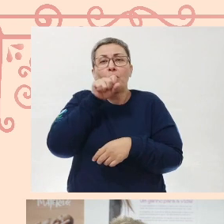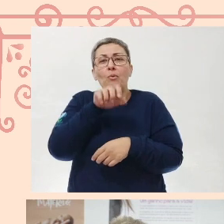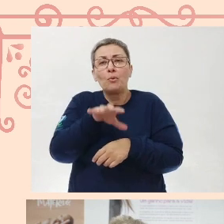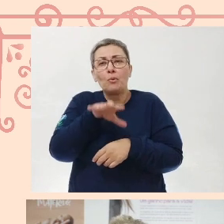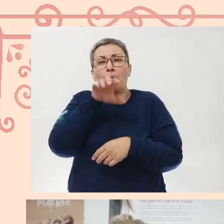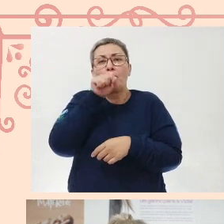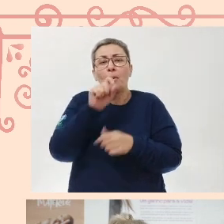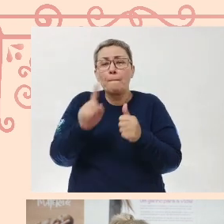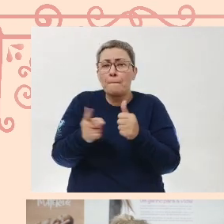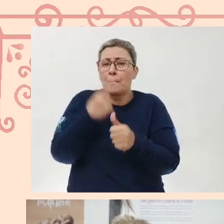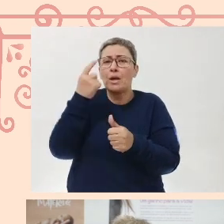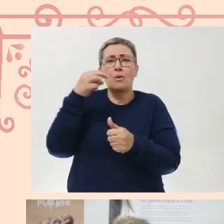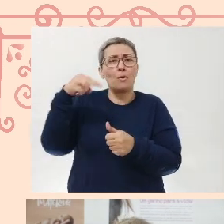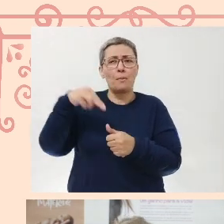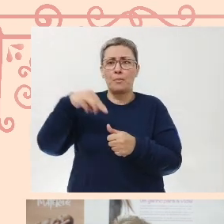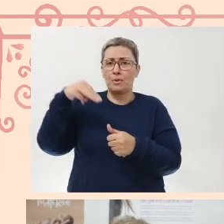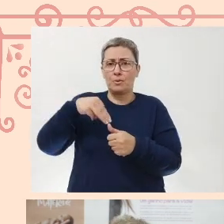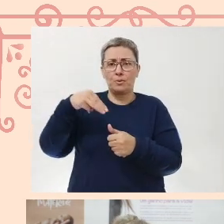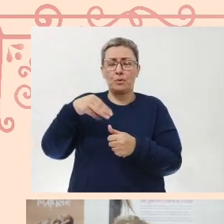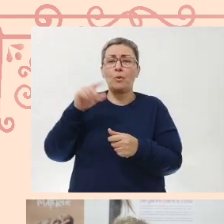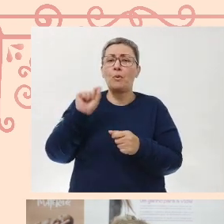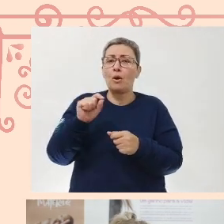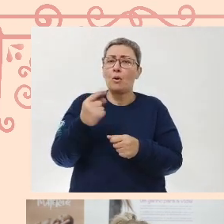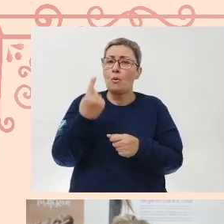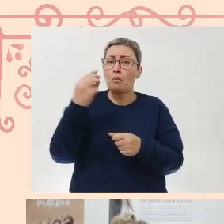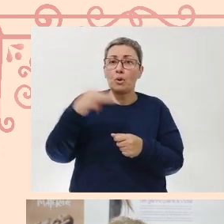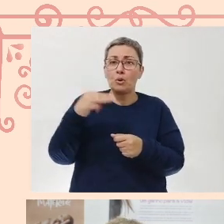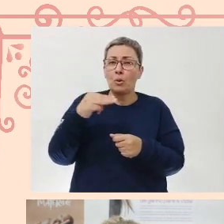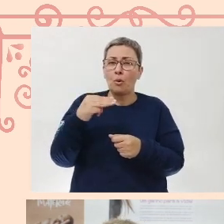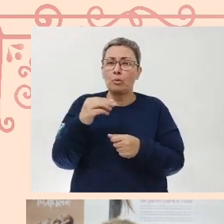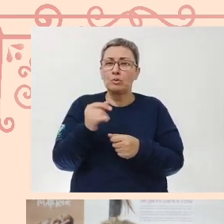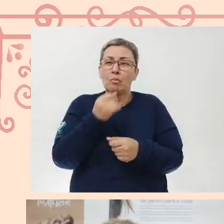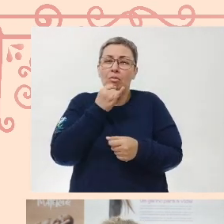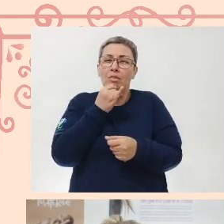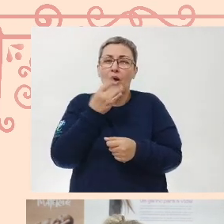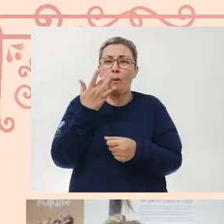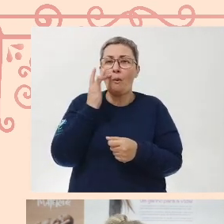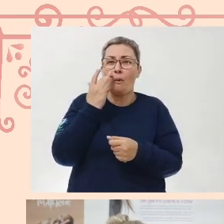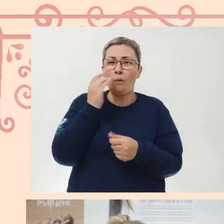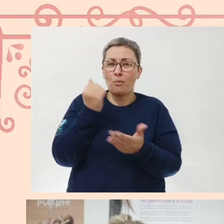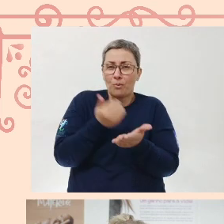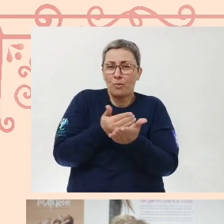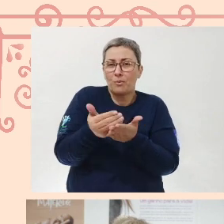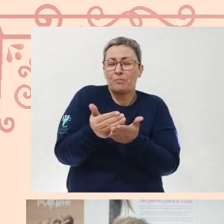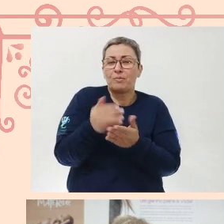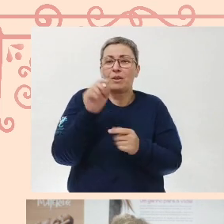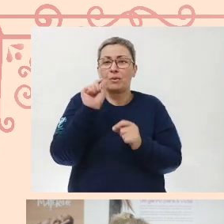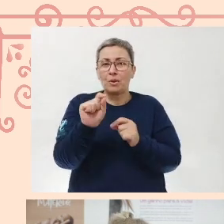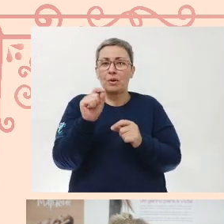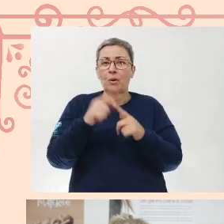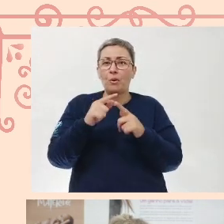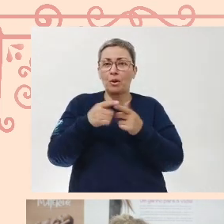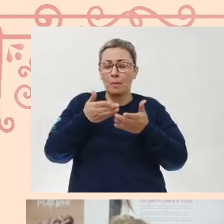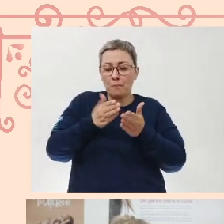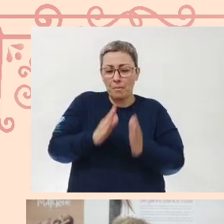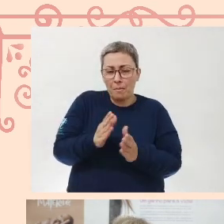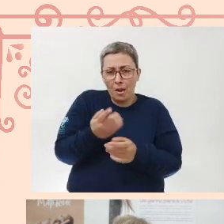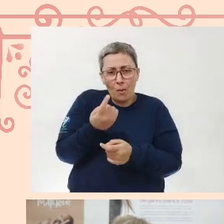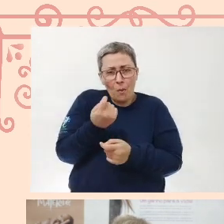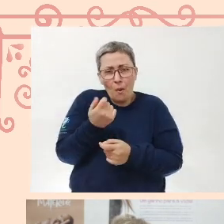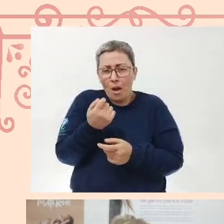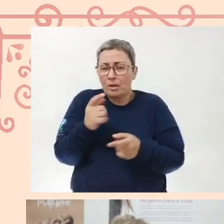a respiração no primeiro minuto de vida, que é o minuto de ouro. Uma vez